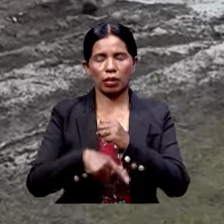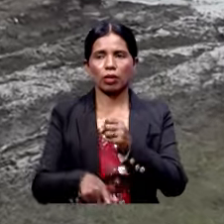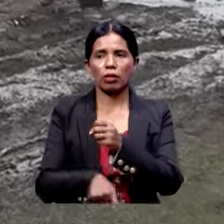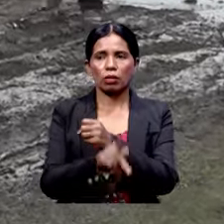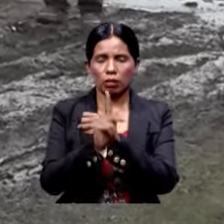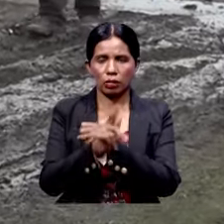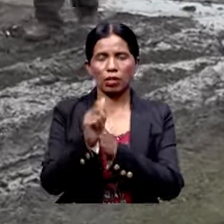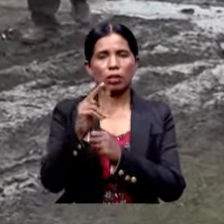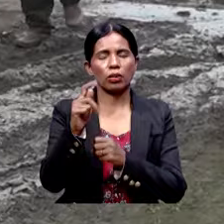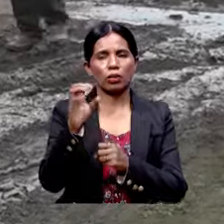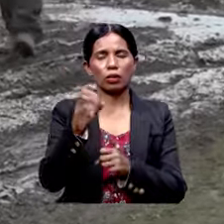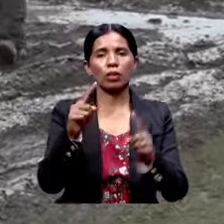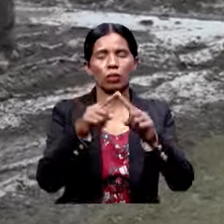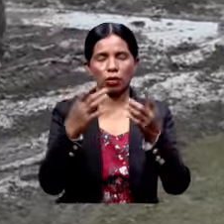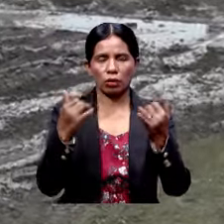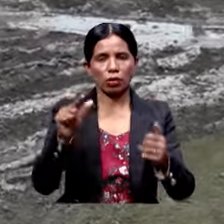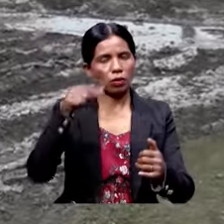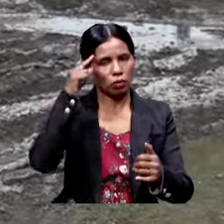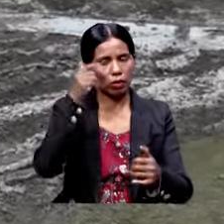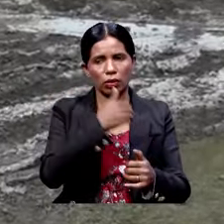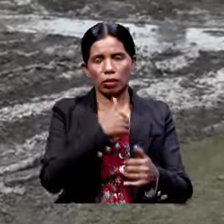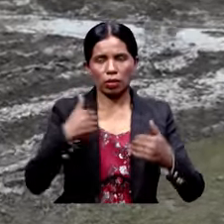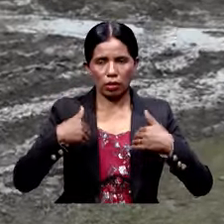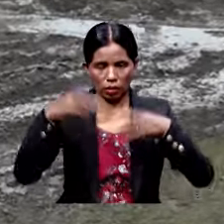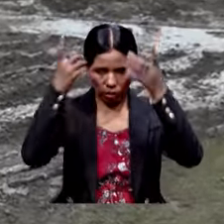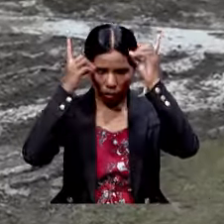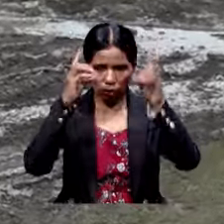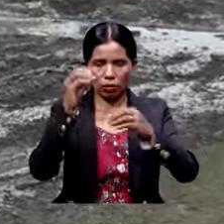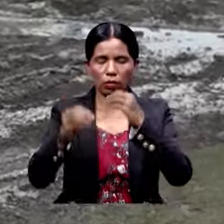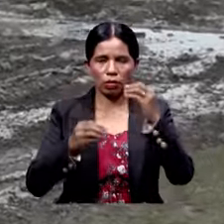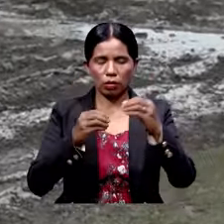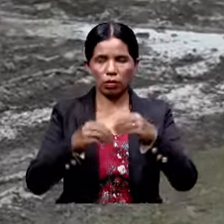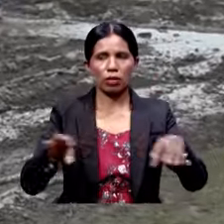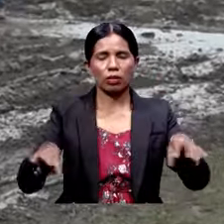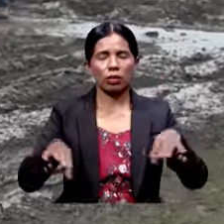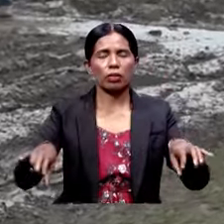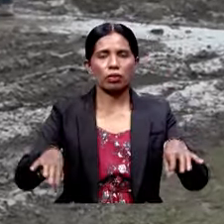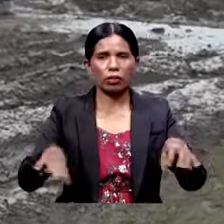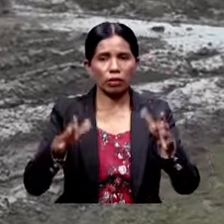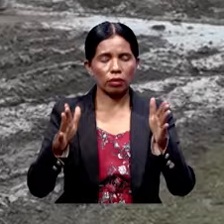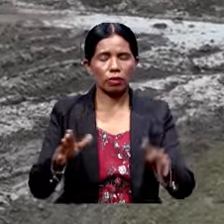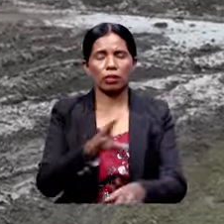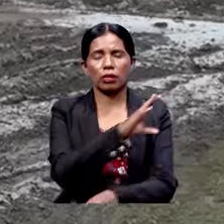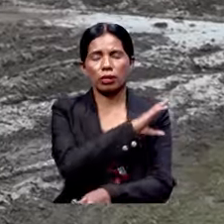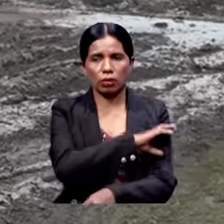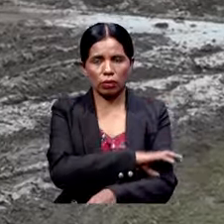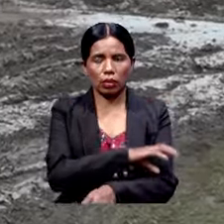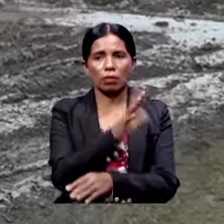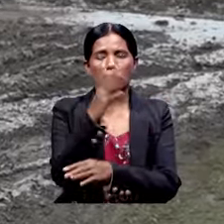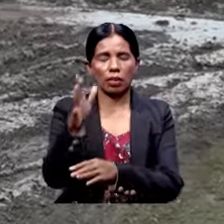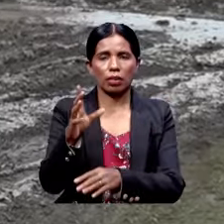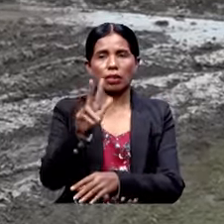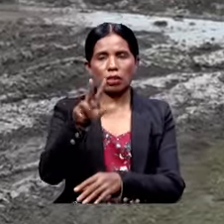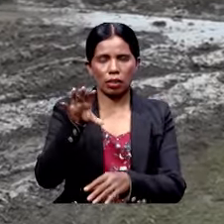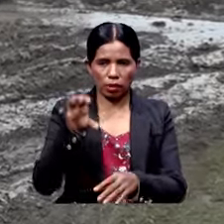Verdial, nebelamente atua agora o governo se e a decisão certeza com a contrato funcionário casuais Atos Dolorecen.